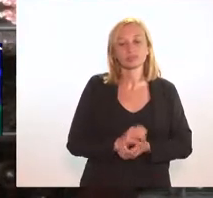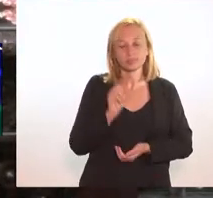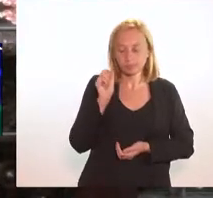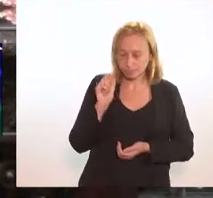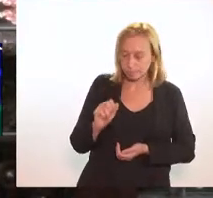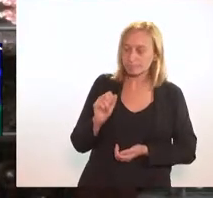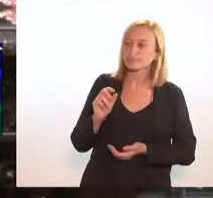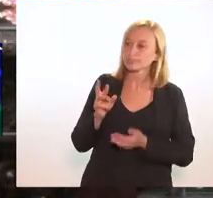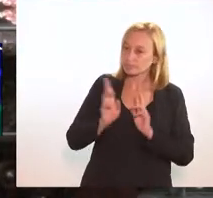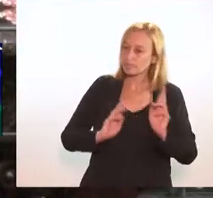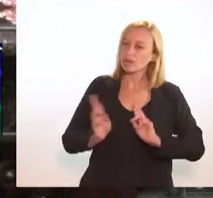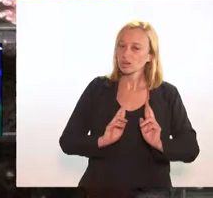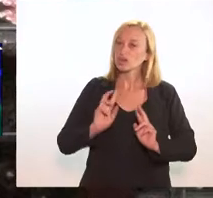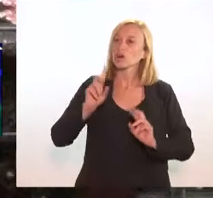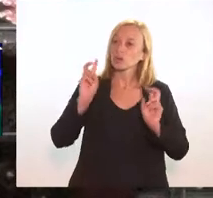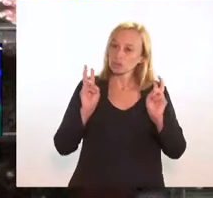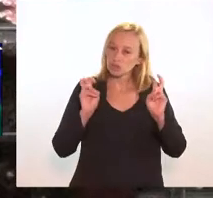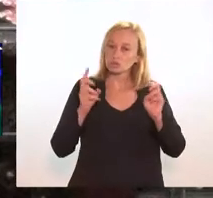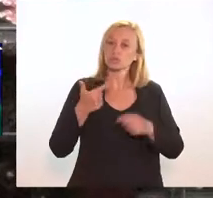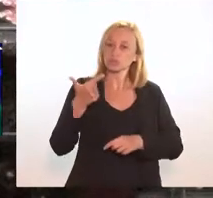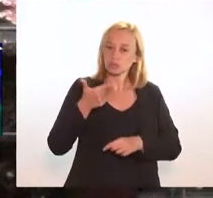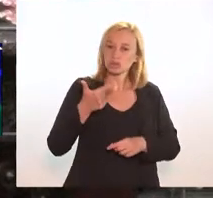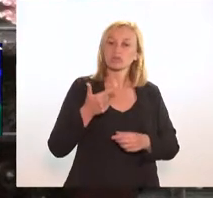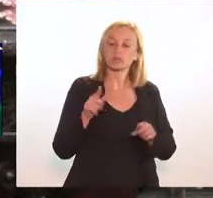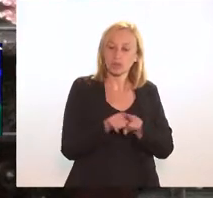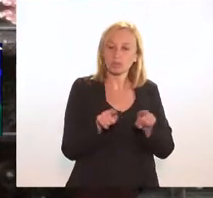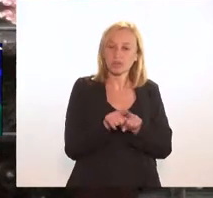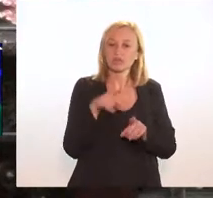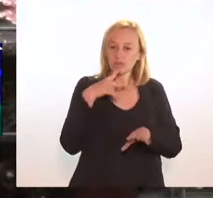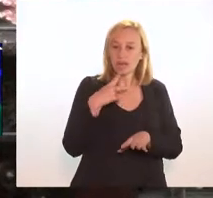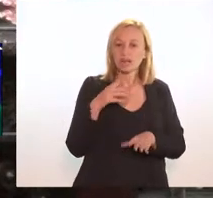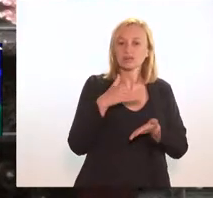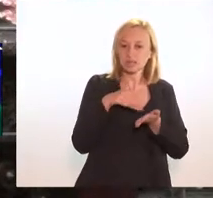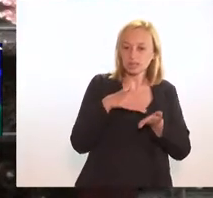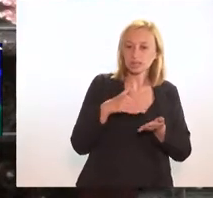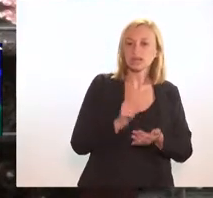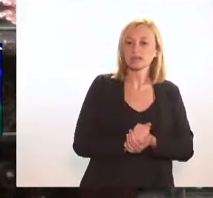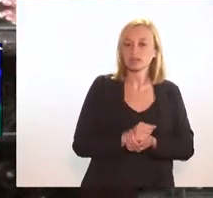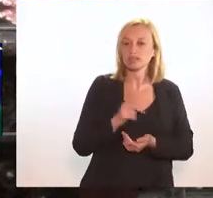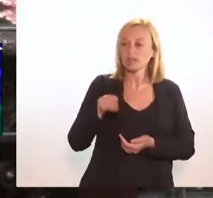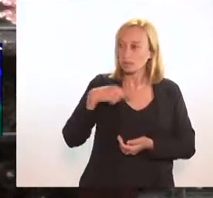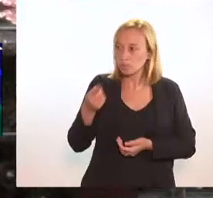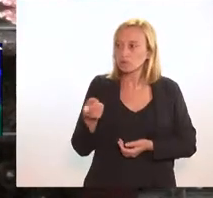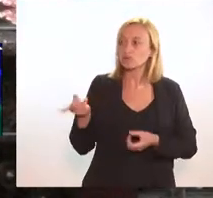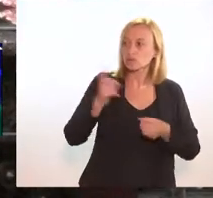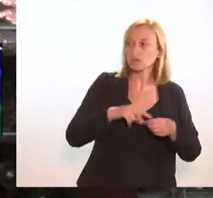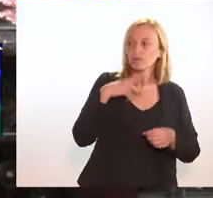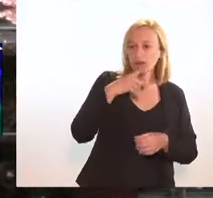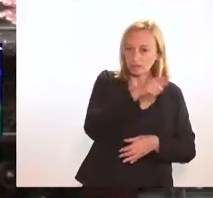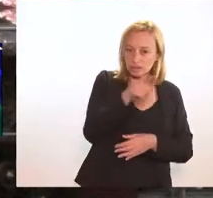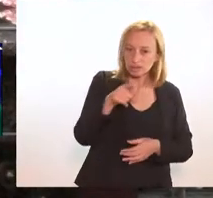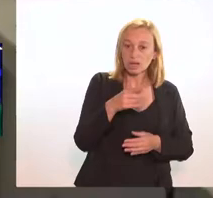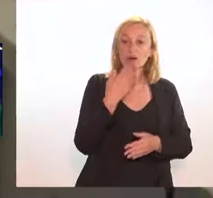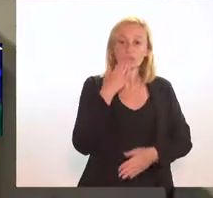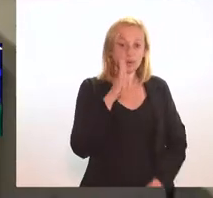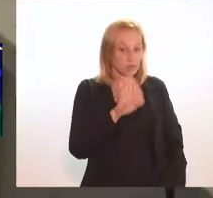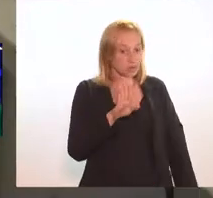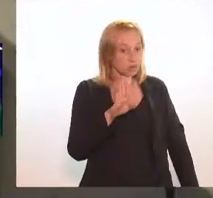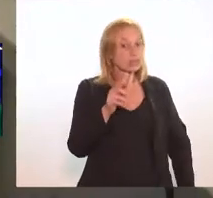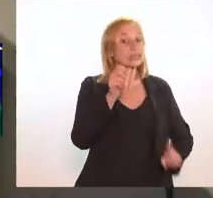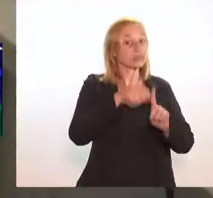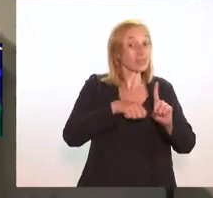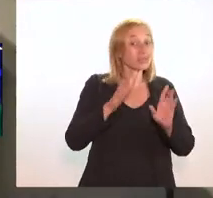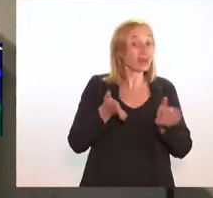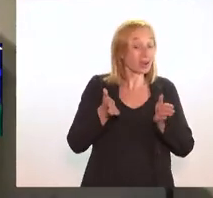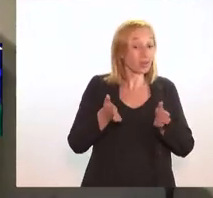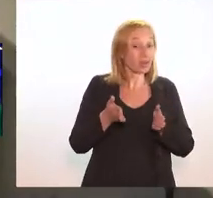Em relação ao segundo tema, eu vou falar também com o secretário e volto a falar com Vossa Excelência. Prometeu para esse mês, que era a